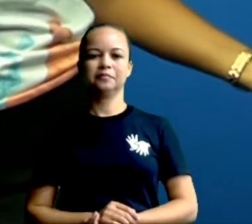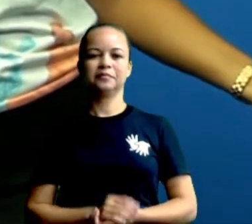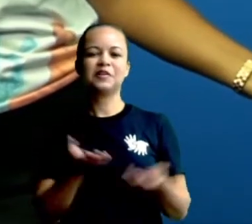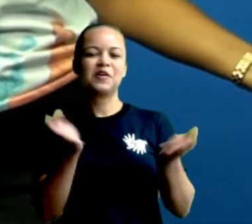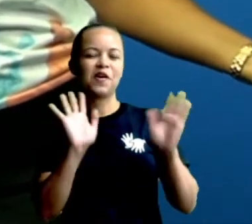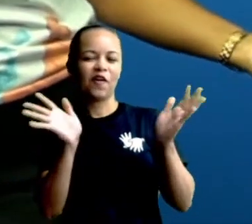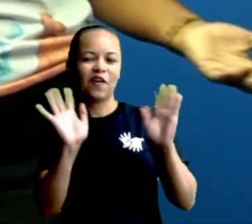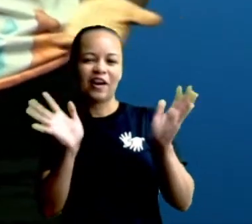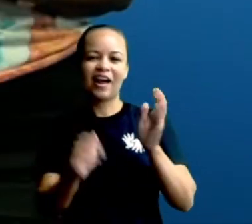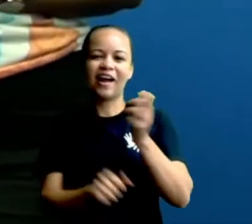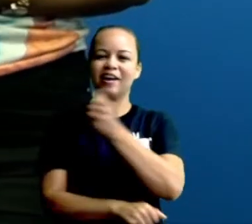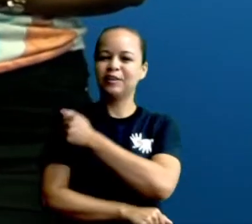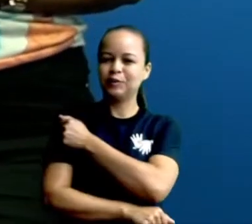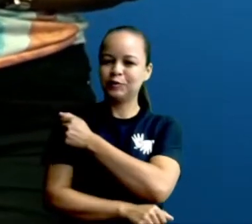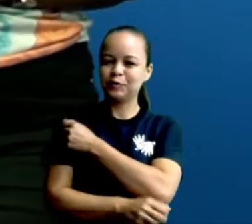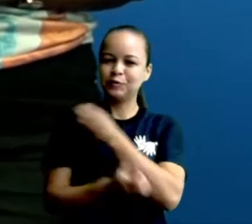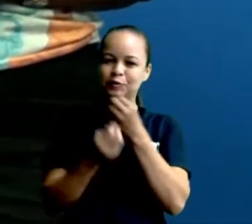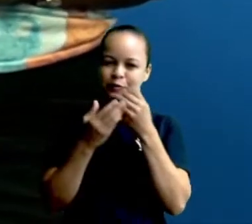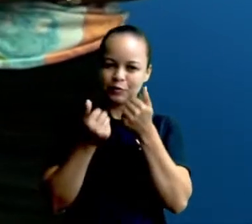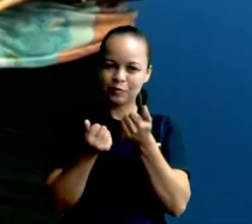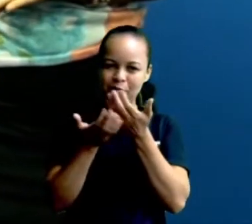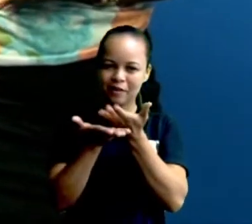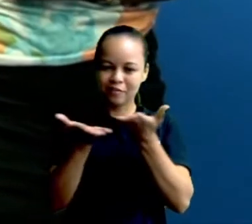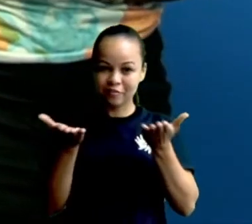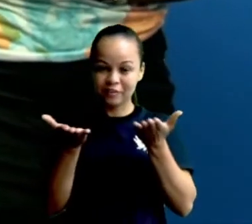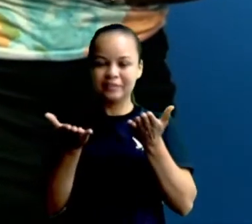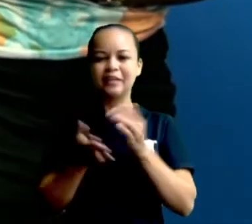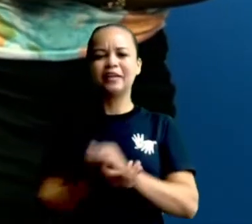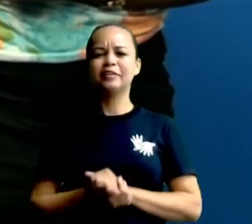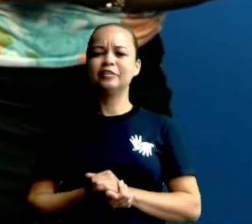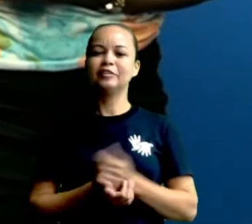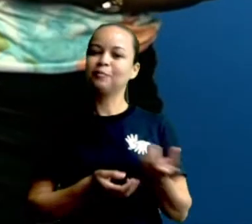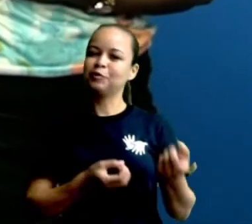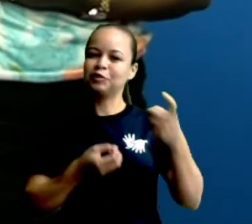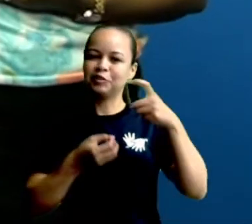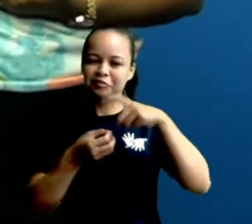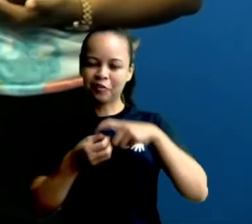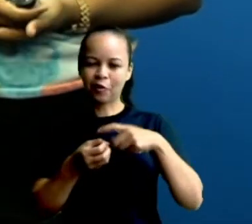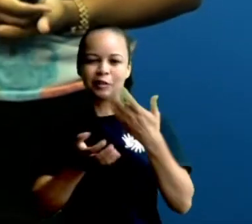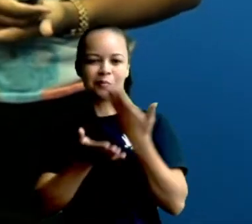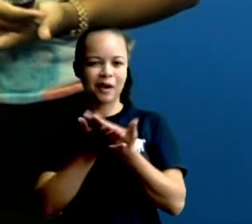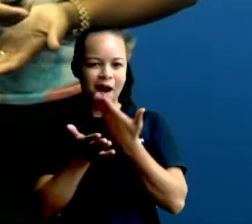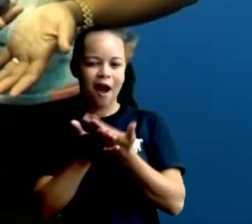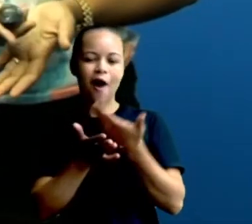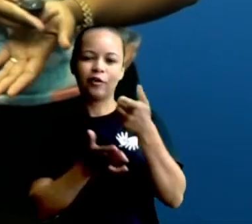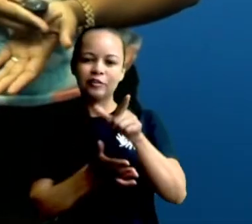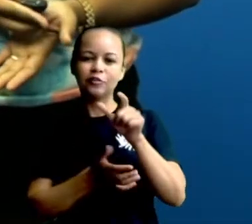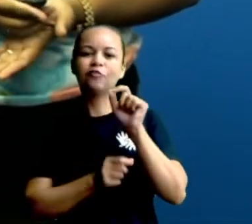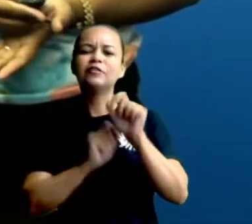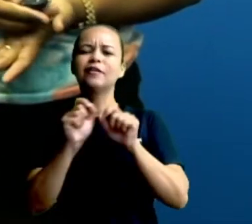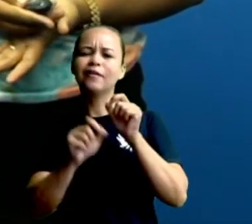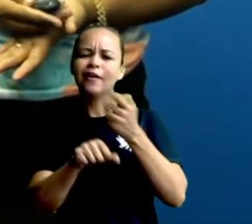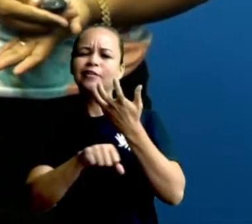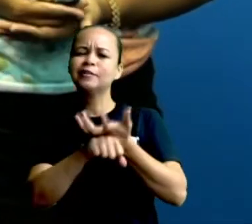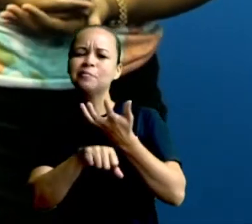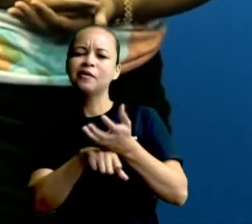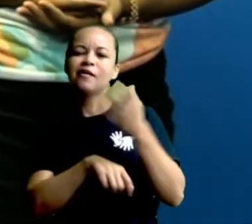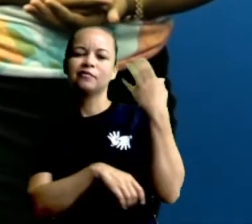meus amores! Tudo bem com vocês? Estamos de volta para mais uma aula de Ciências